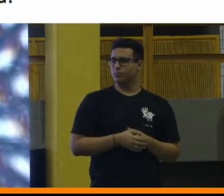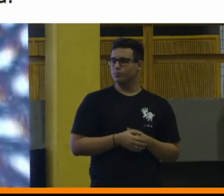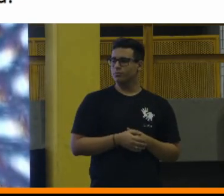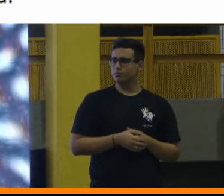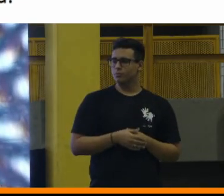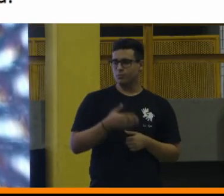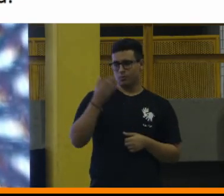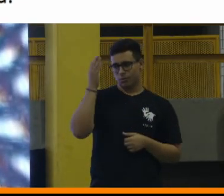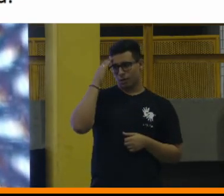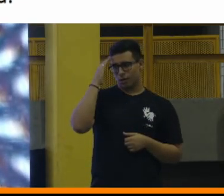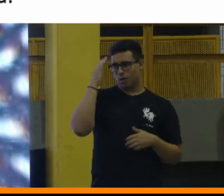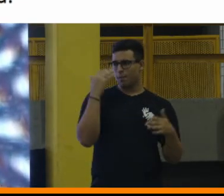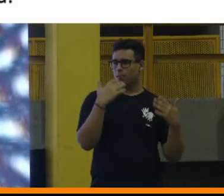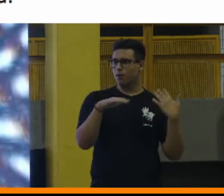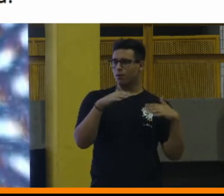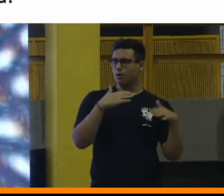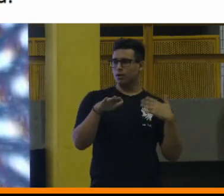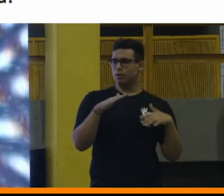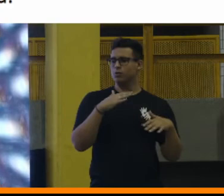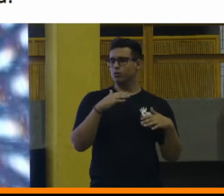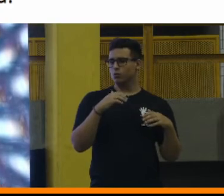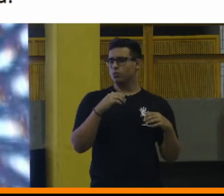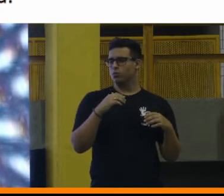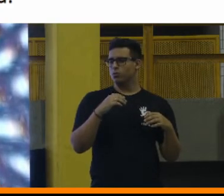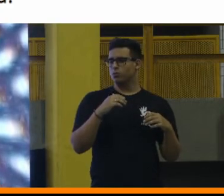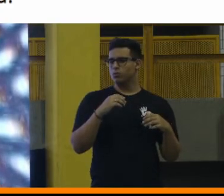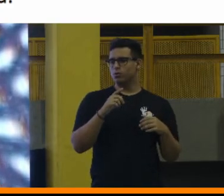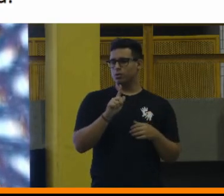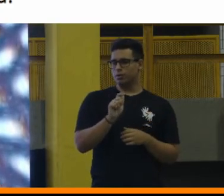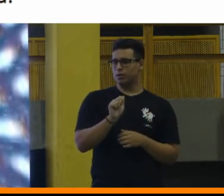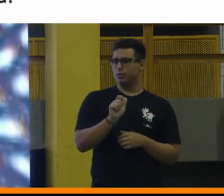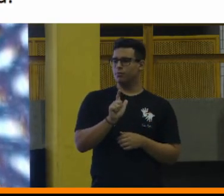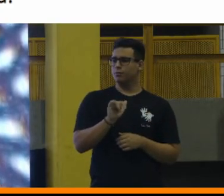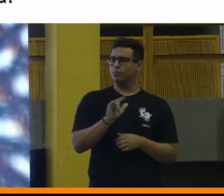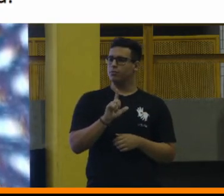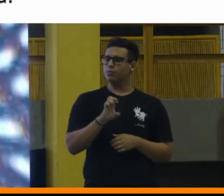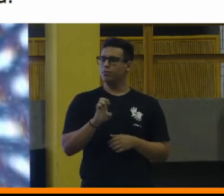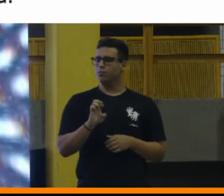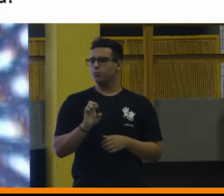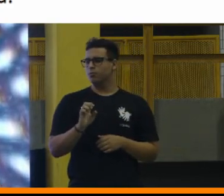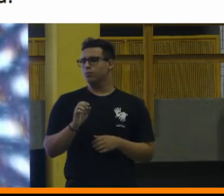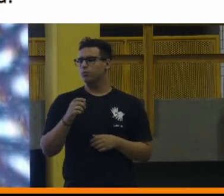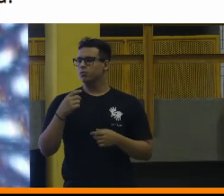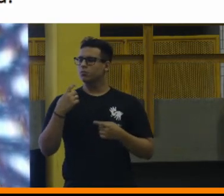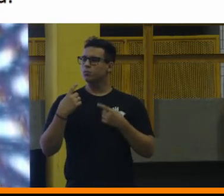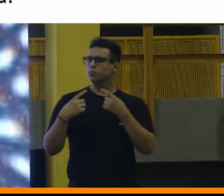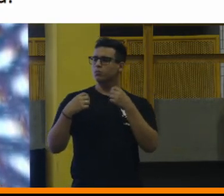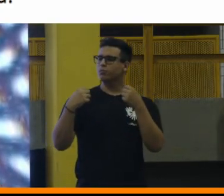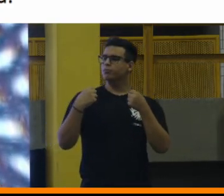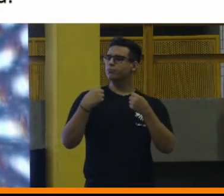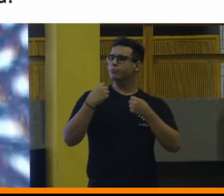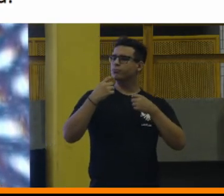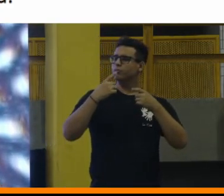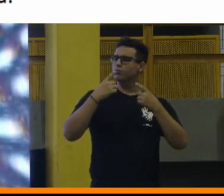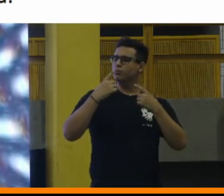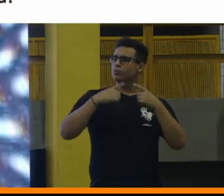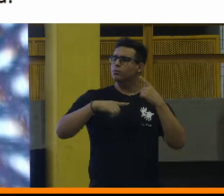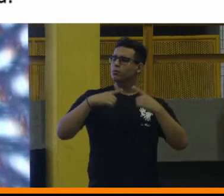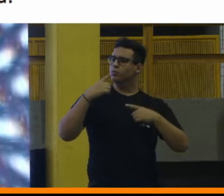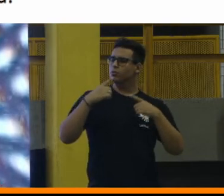Galileu Galilei discutiu o movimento de uma esfera de metal em dois planos inclinados, sem